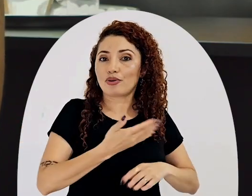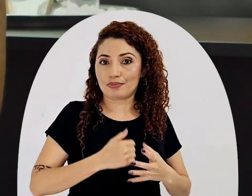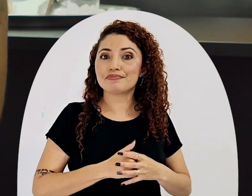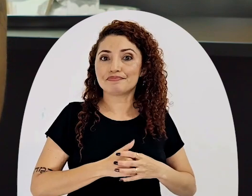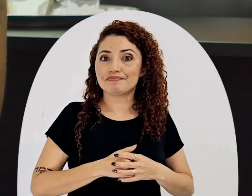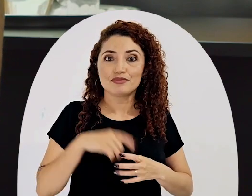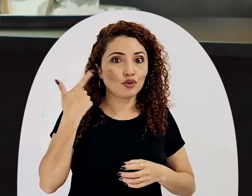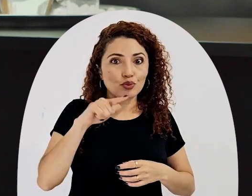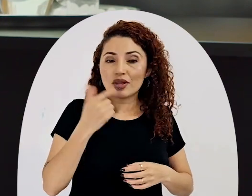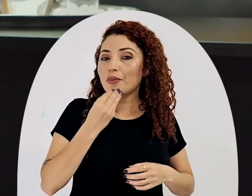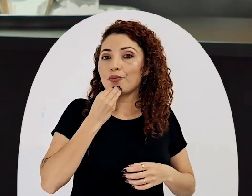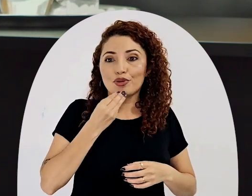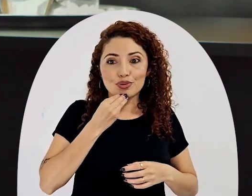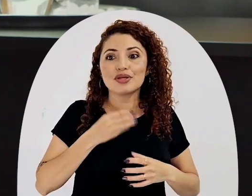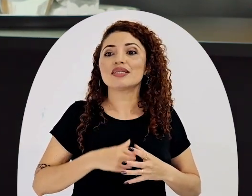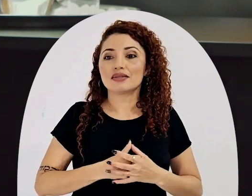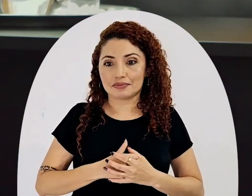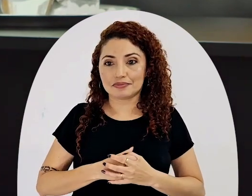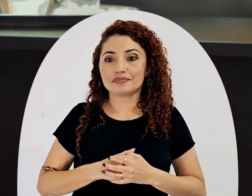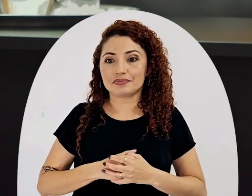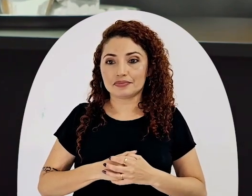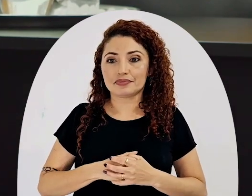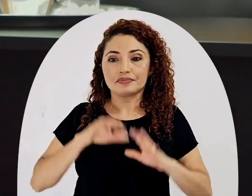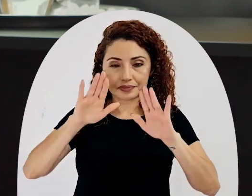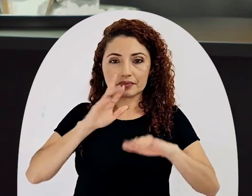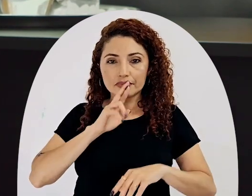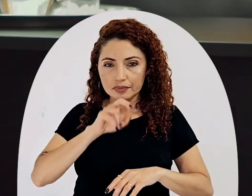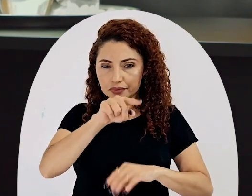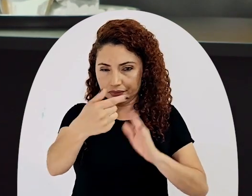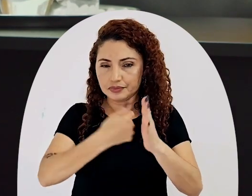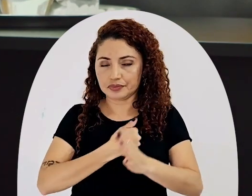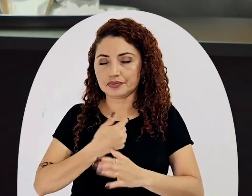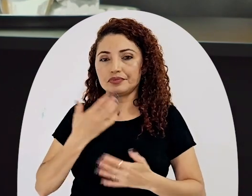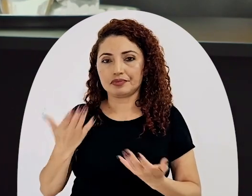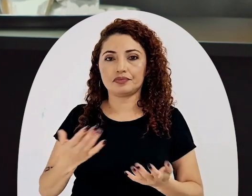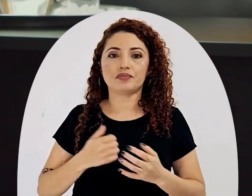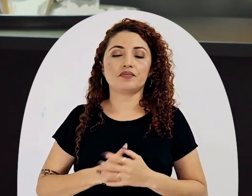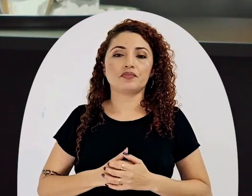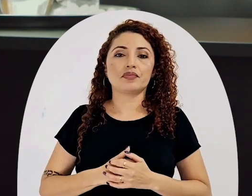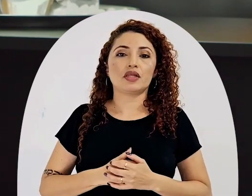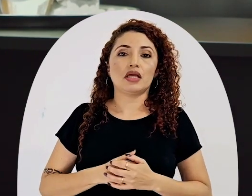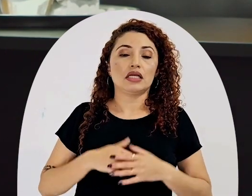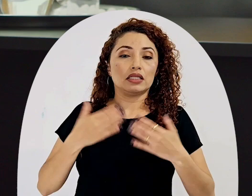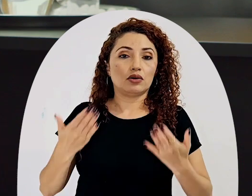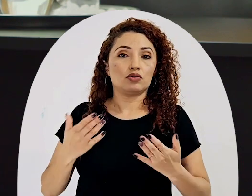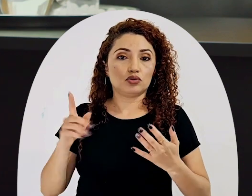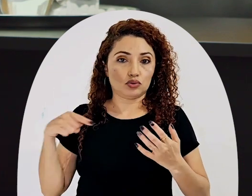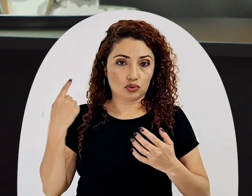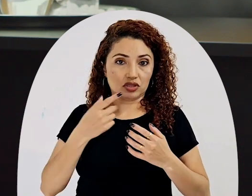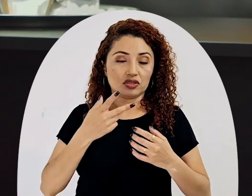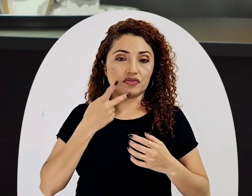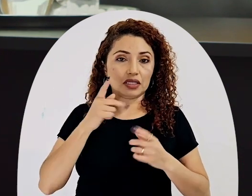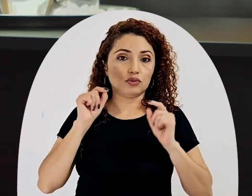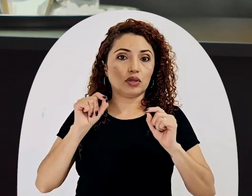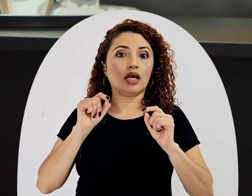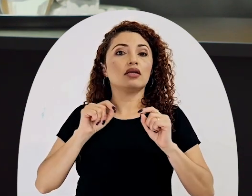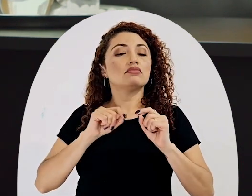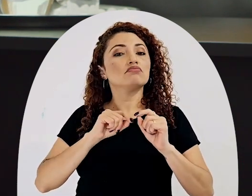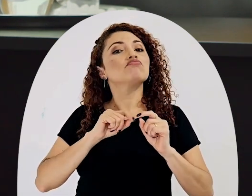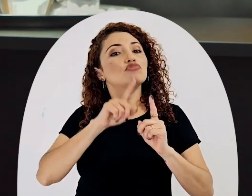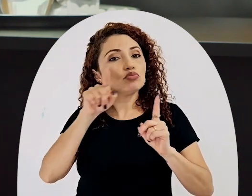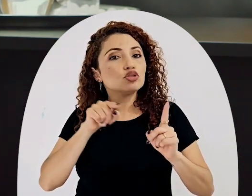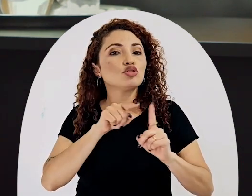Sim. Mas vou responder a tua pergunta. Quando a gente está falando da intencionalidade e não de exclusividade,